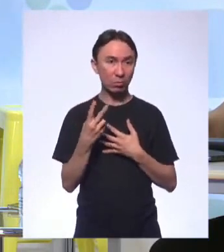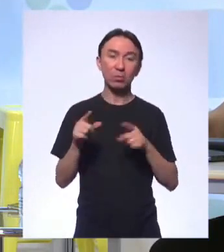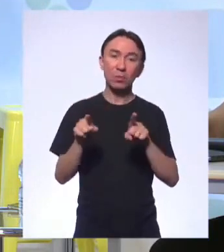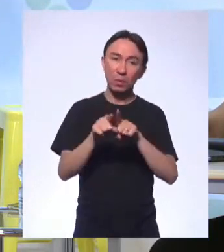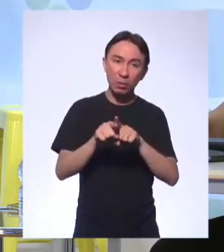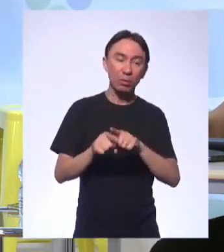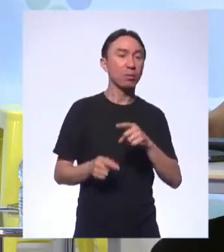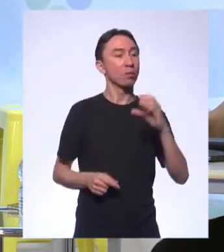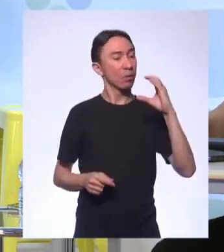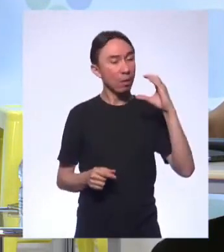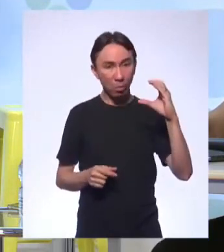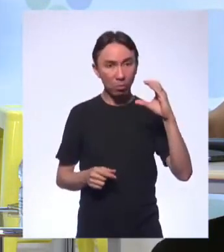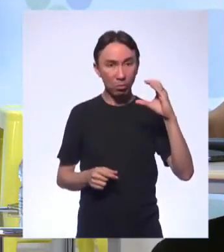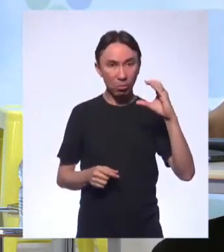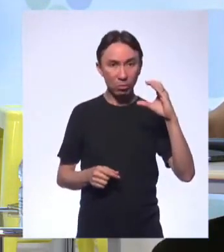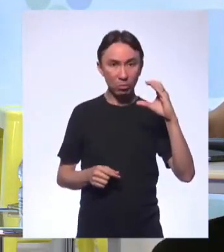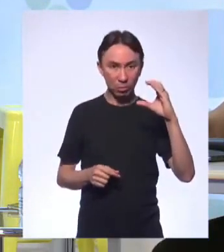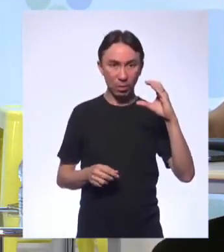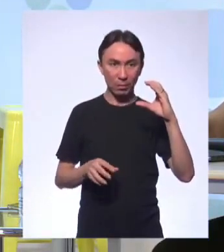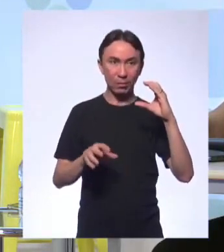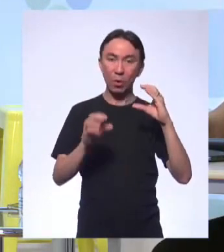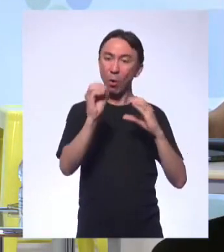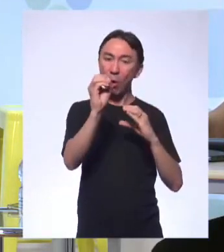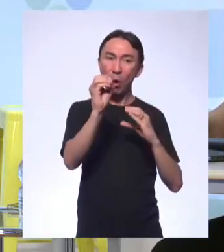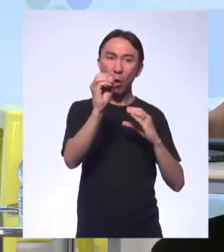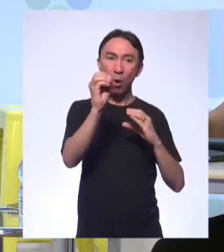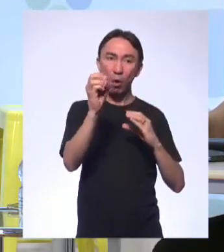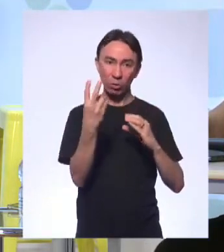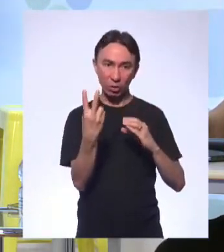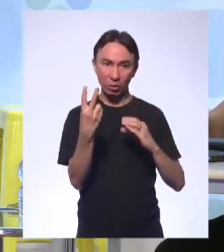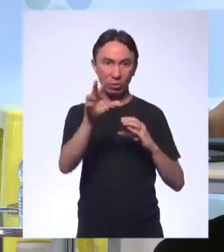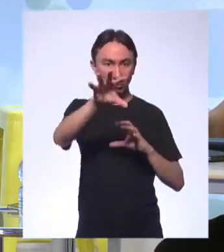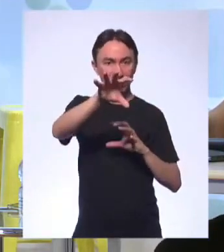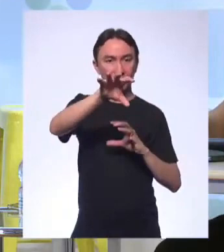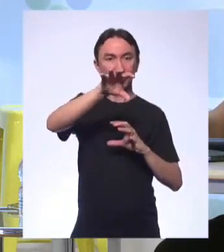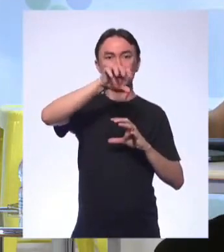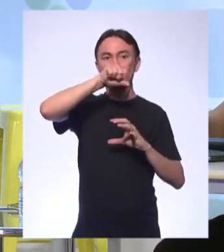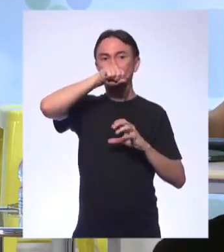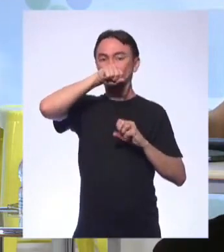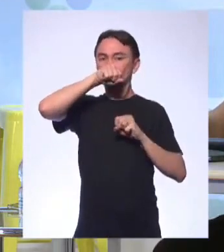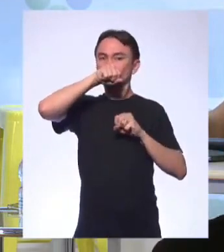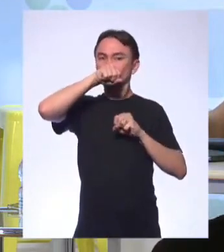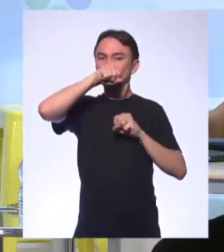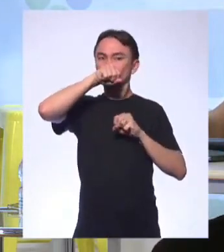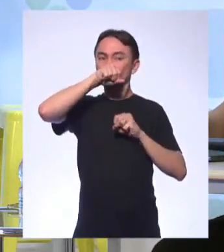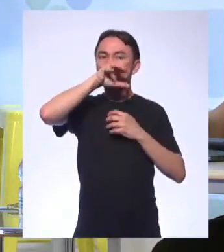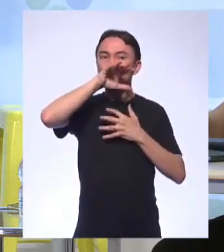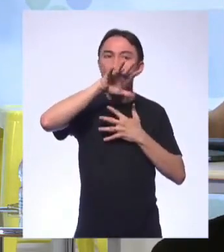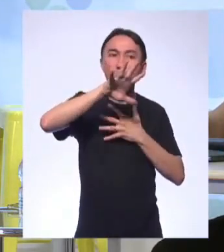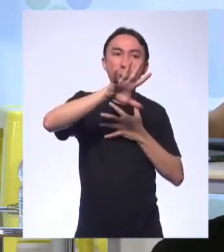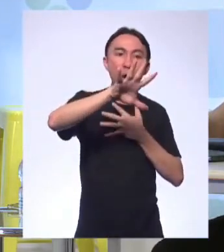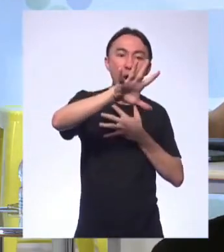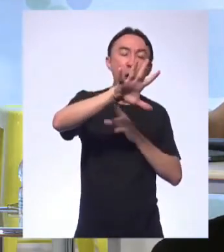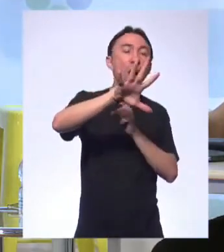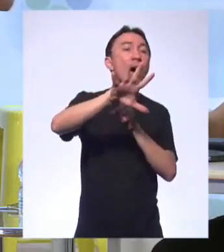gás oxigênio e eliminamos o gás carbônico, que passa aí por um processo,